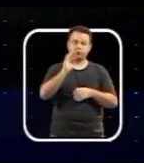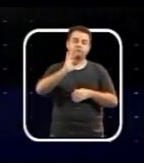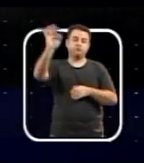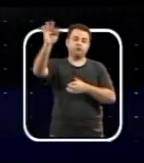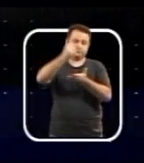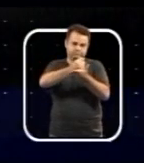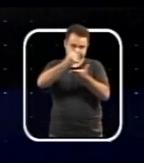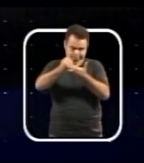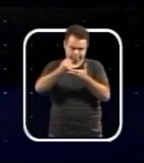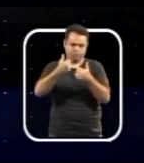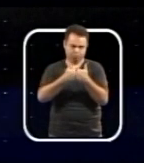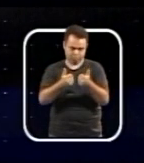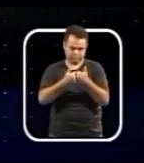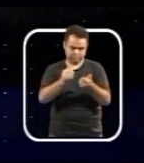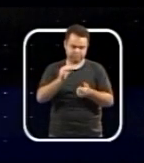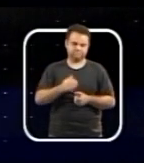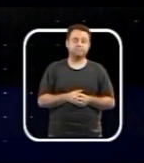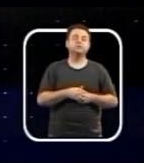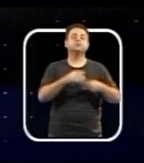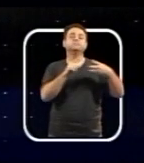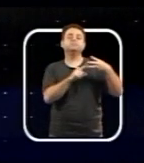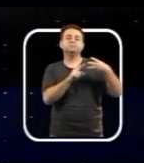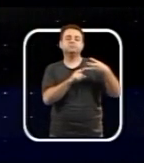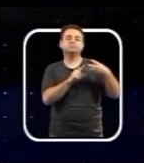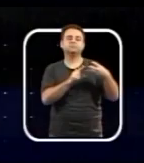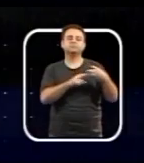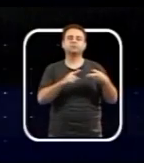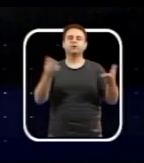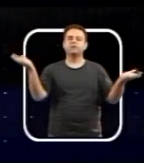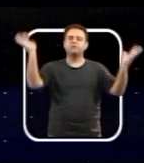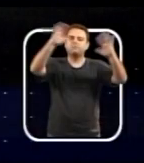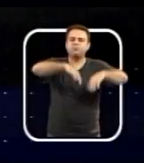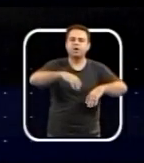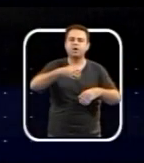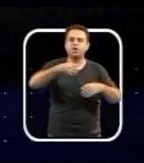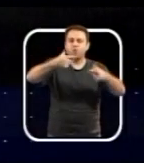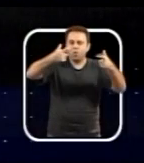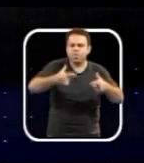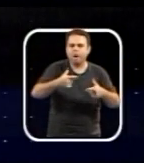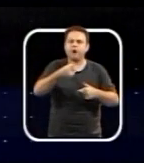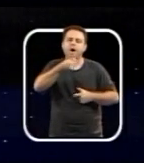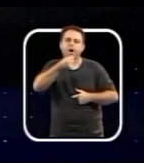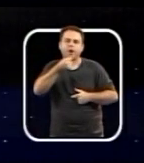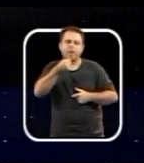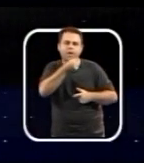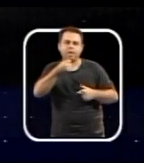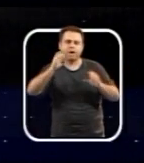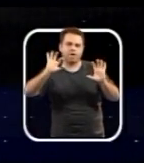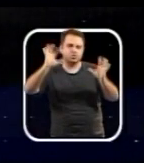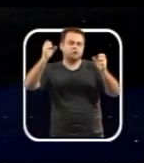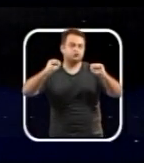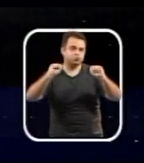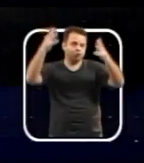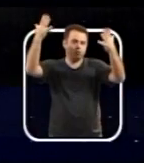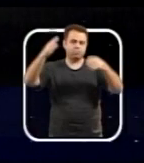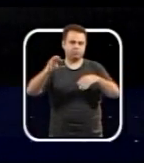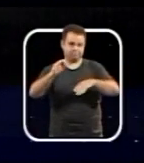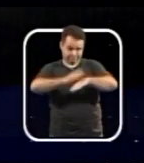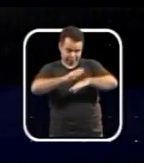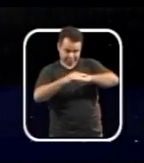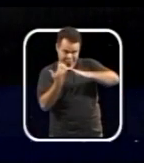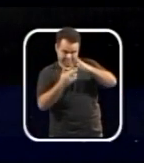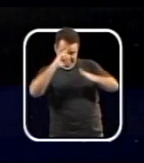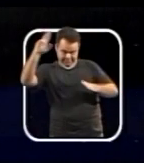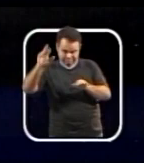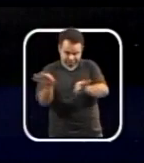coletivo em Rio Preto, e o que obriga o fornecimento de água potável de forma gratuita por parte de empresas ou entidades privadas